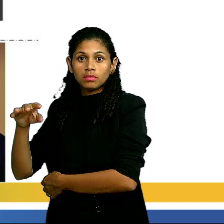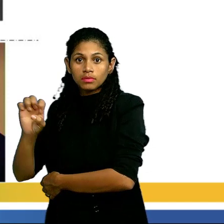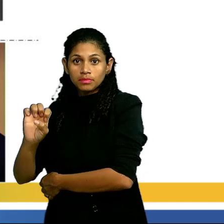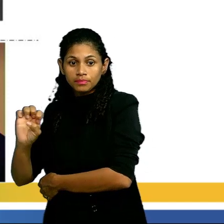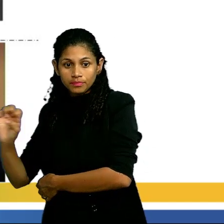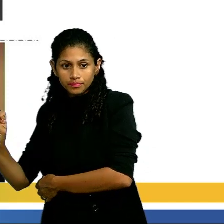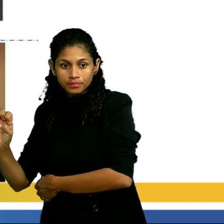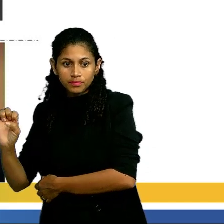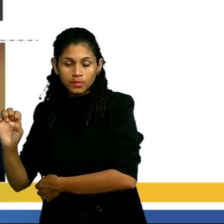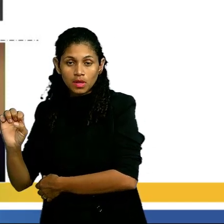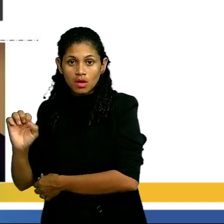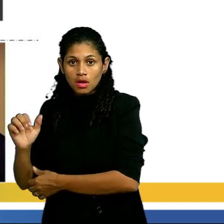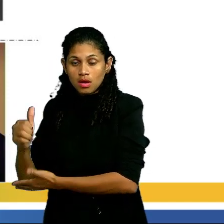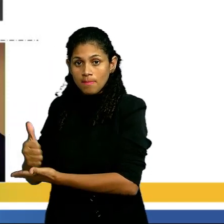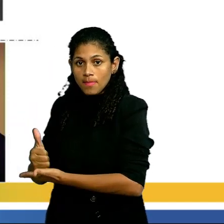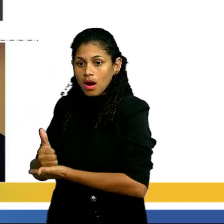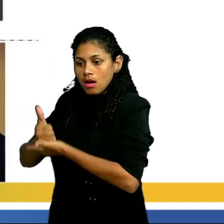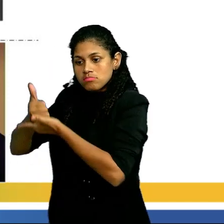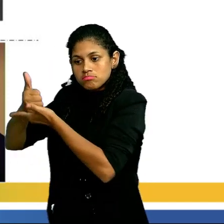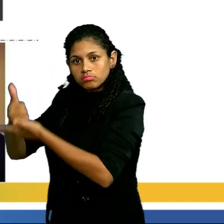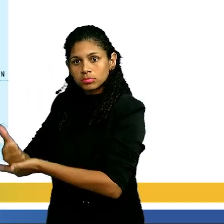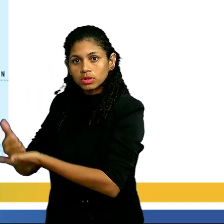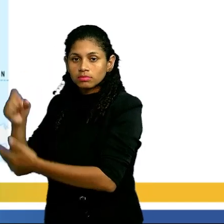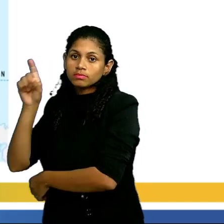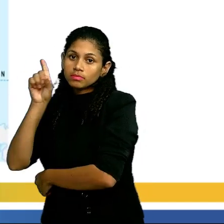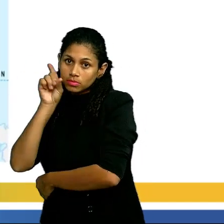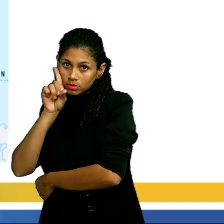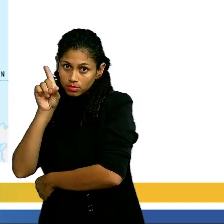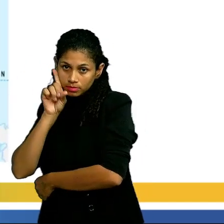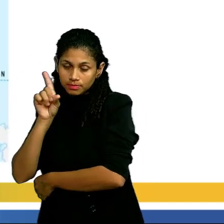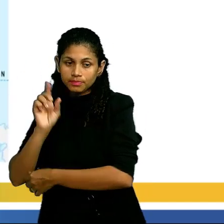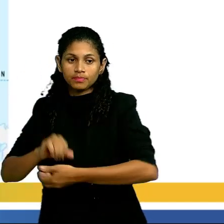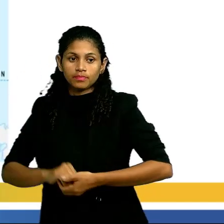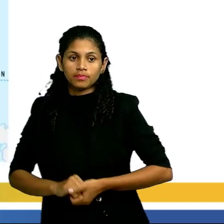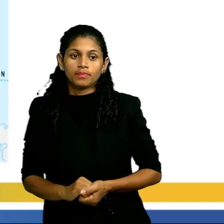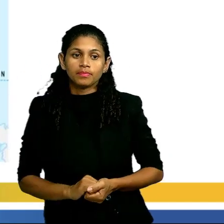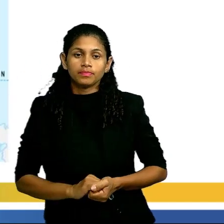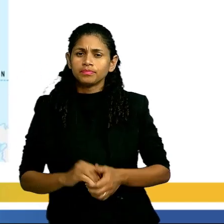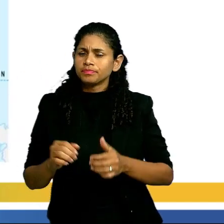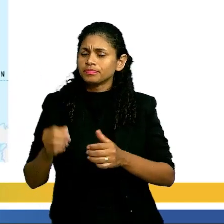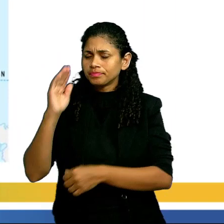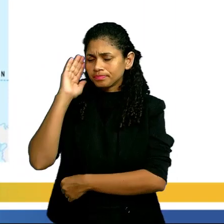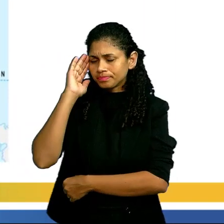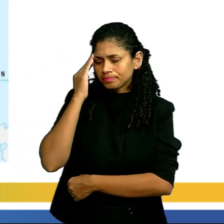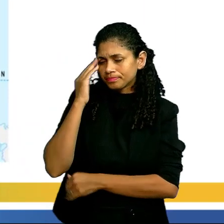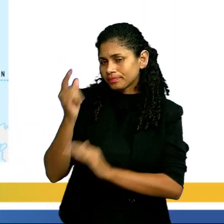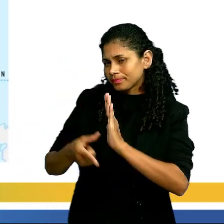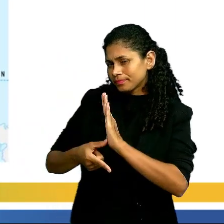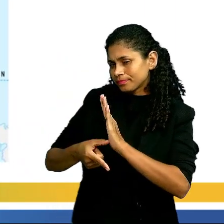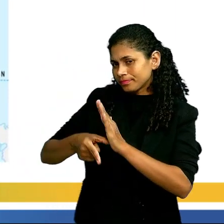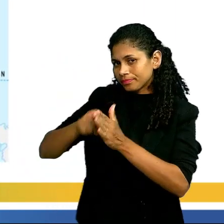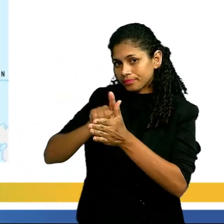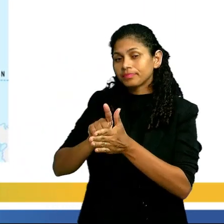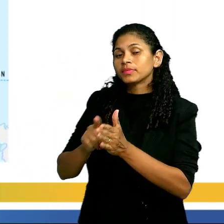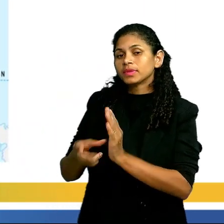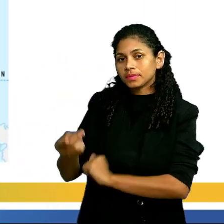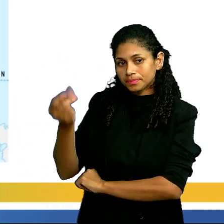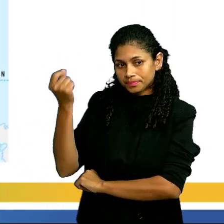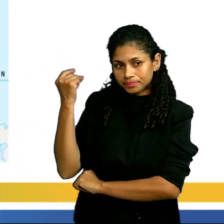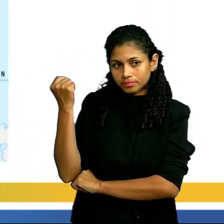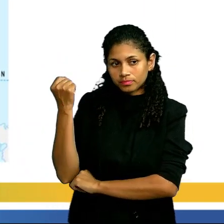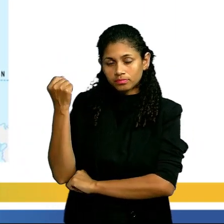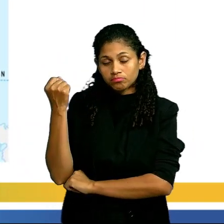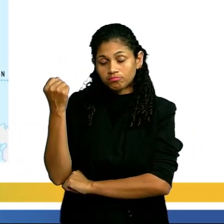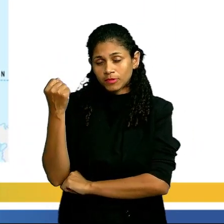pelos Estados Unidos. Entendendo esse antecedente, nós vamos entender que essa vai ser uma das